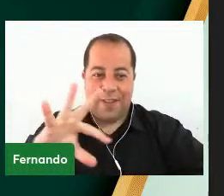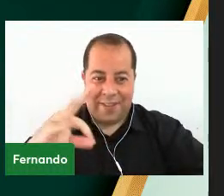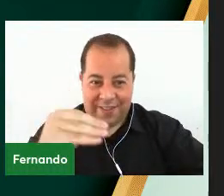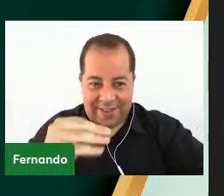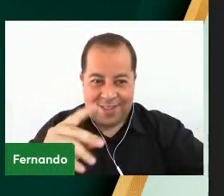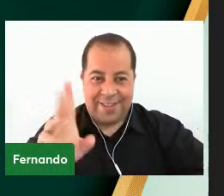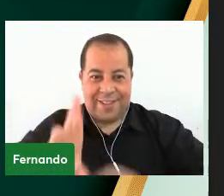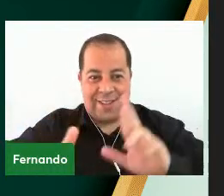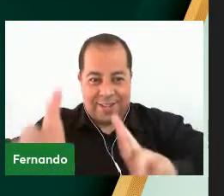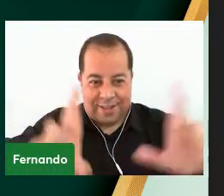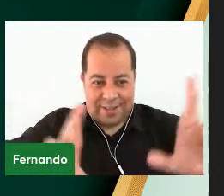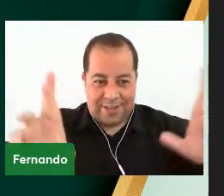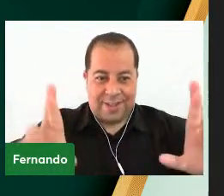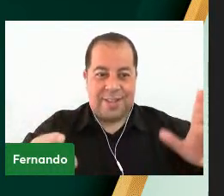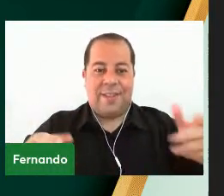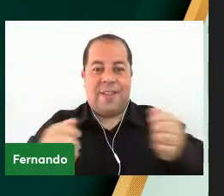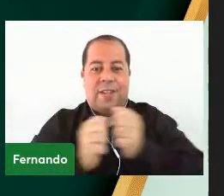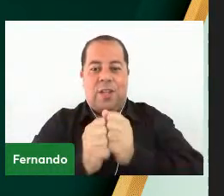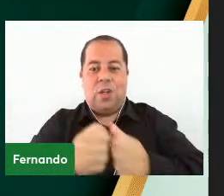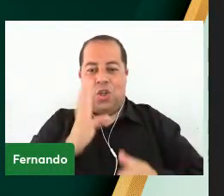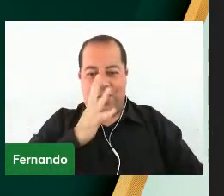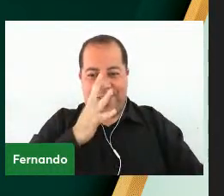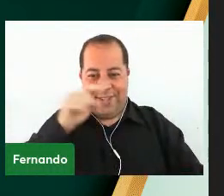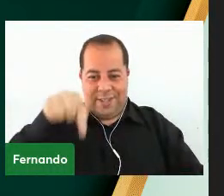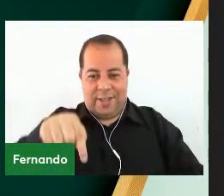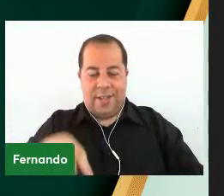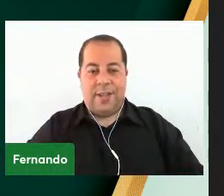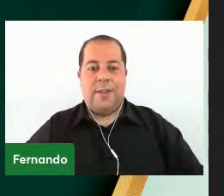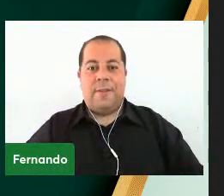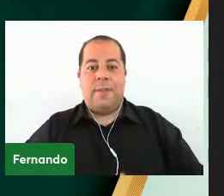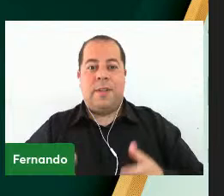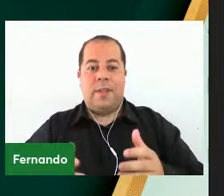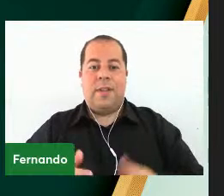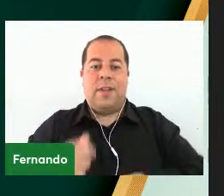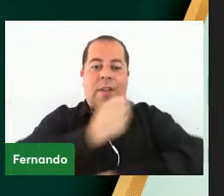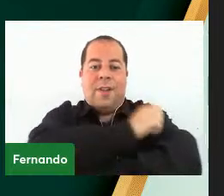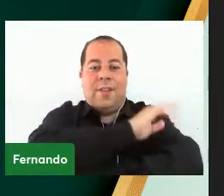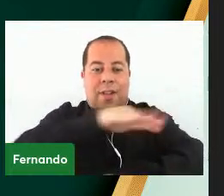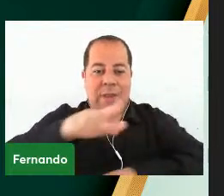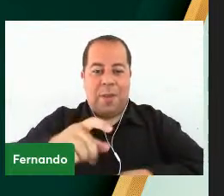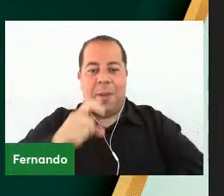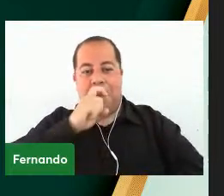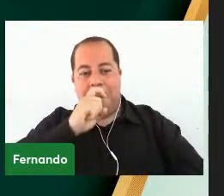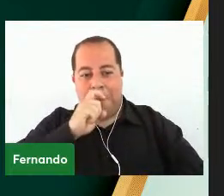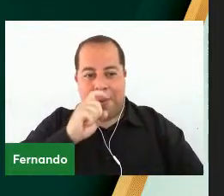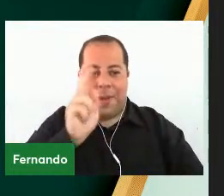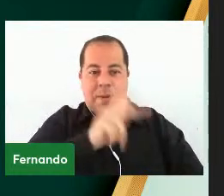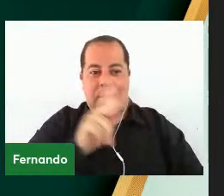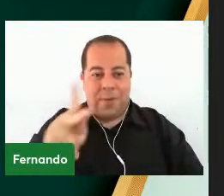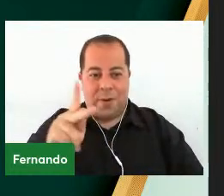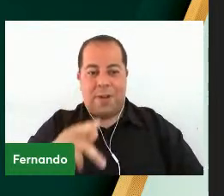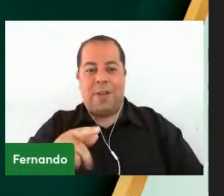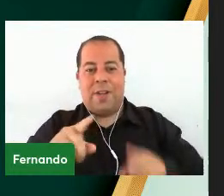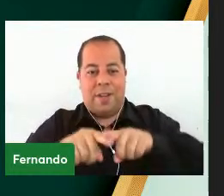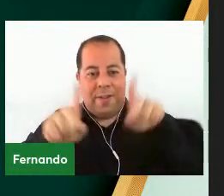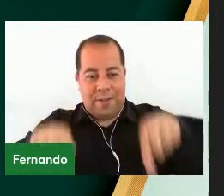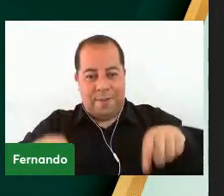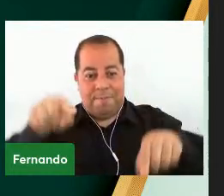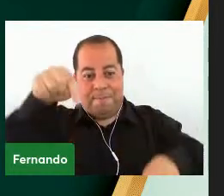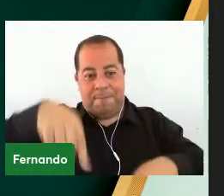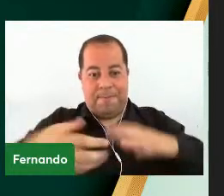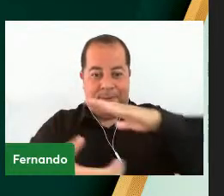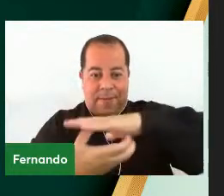autoridades presentes e que nos acompanham, aos alunos, pais, familiares, professores, nossos colaboradores aqui do campus,